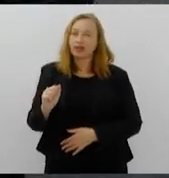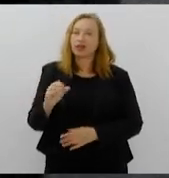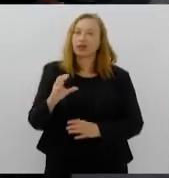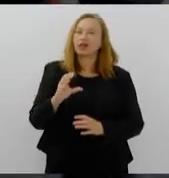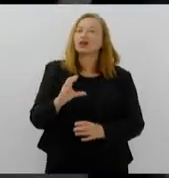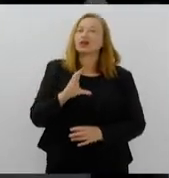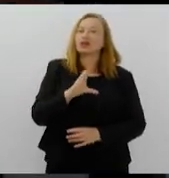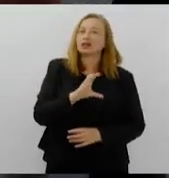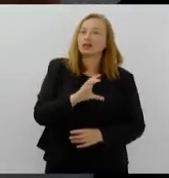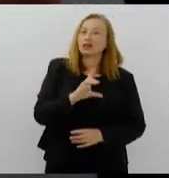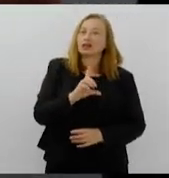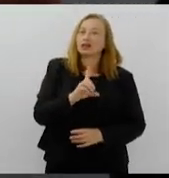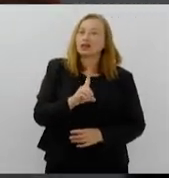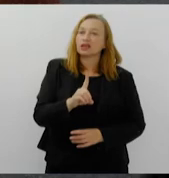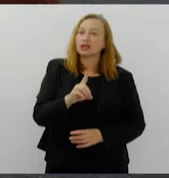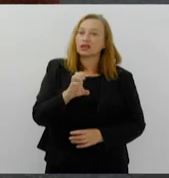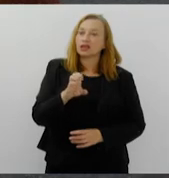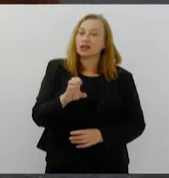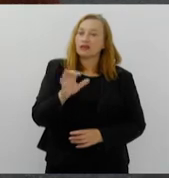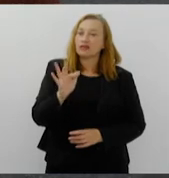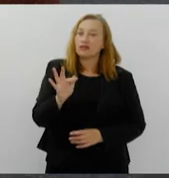na verdade, deputada Tiaju,